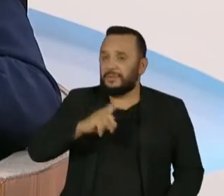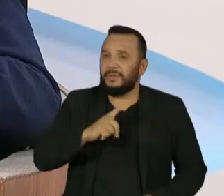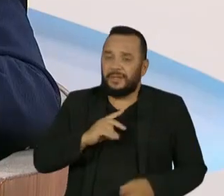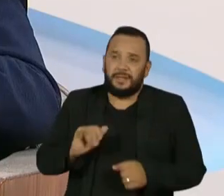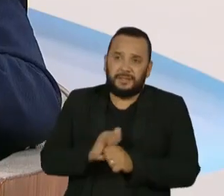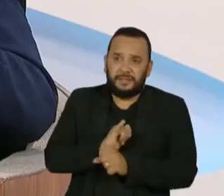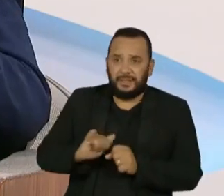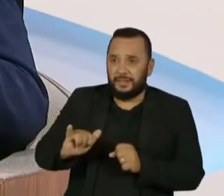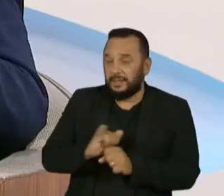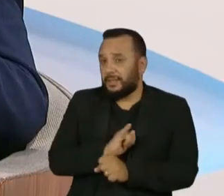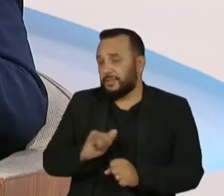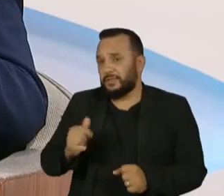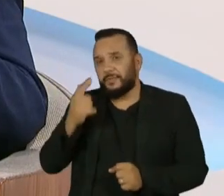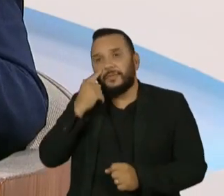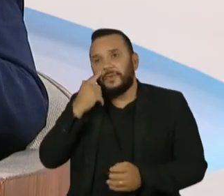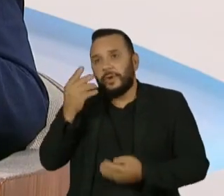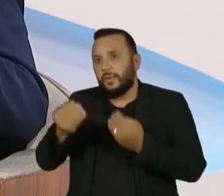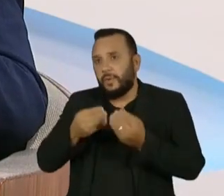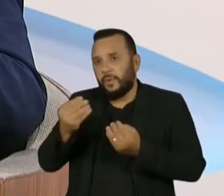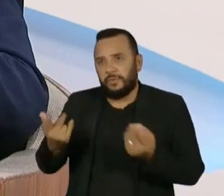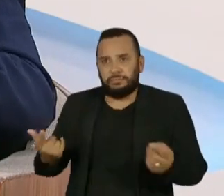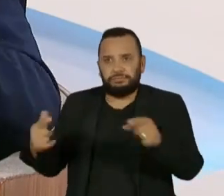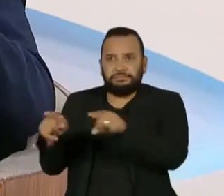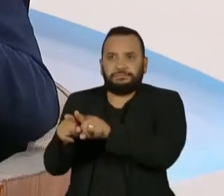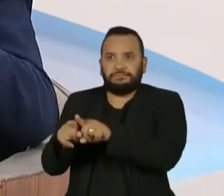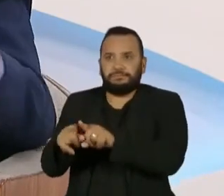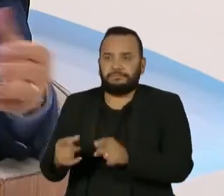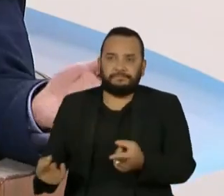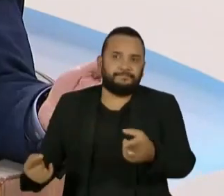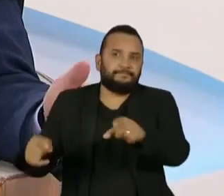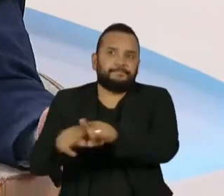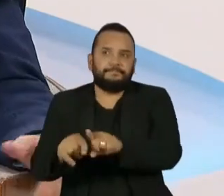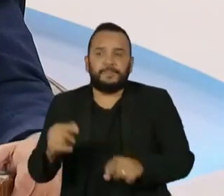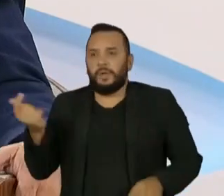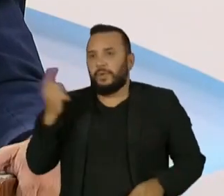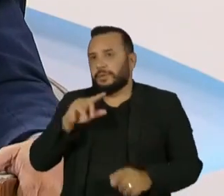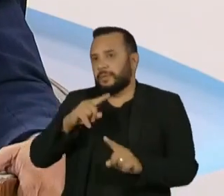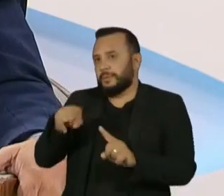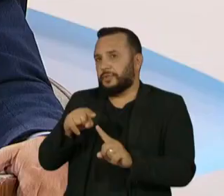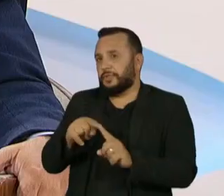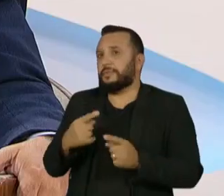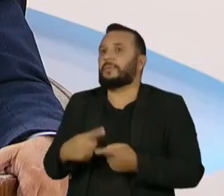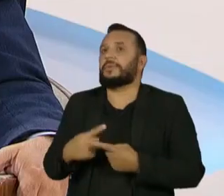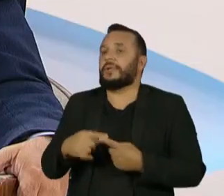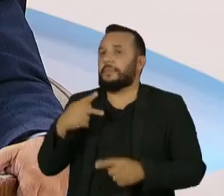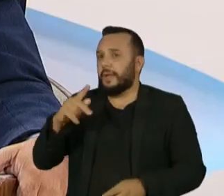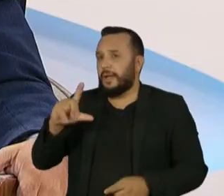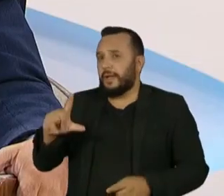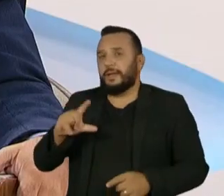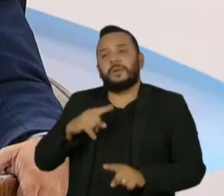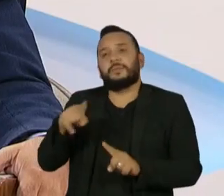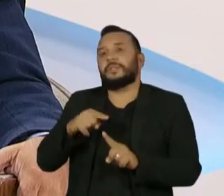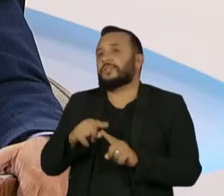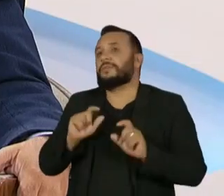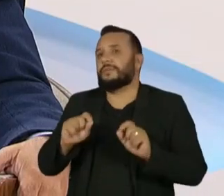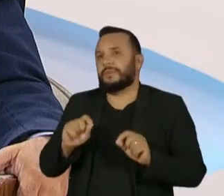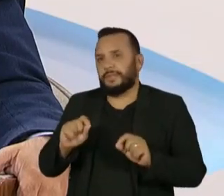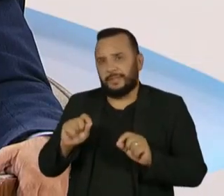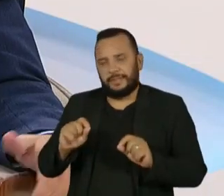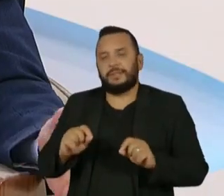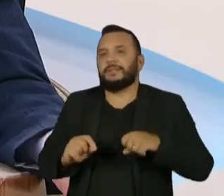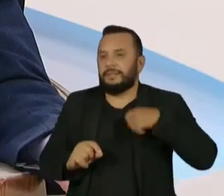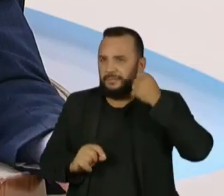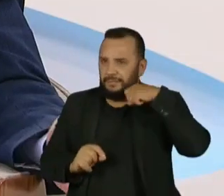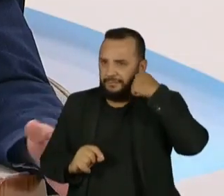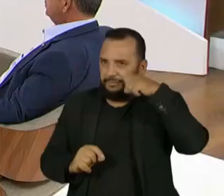vai lhe propiciar um conjunto de alianças para o nosso objetivo. Qual é o objetivo do PL em 2026? Fazer o maior número de